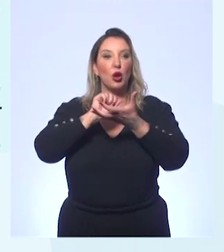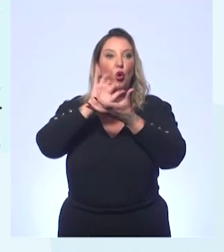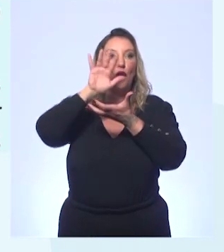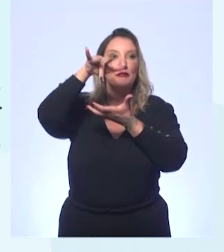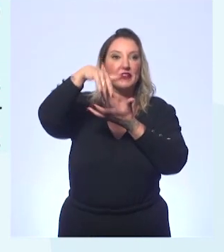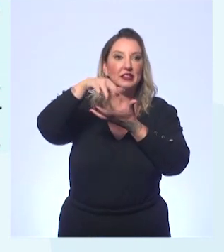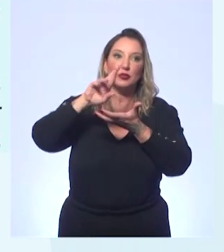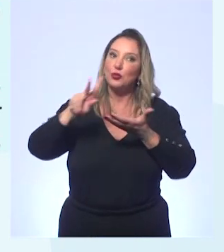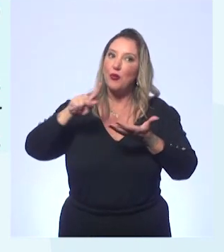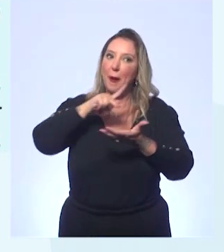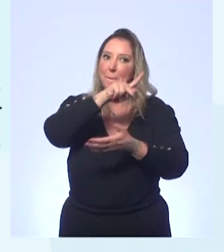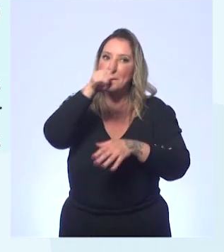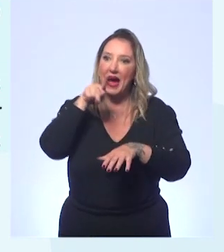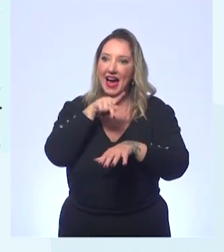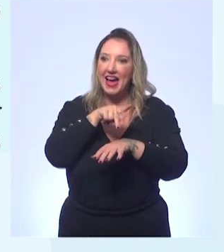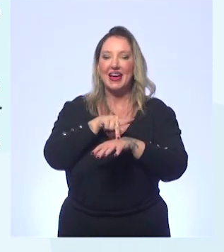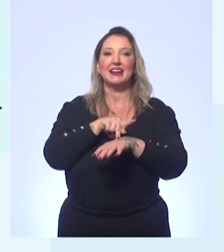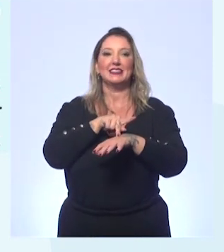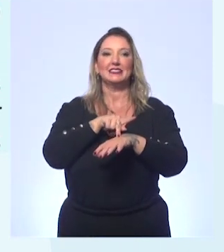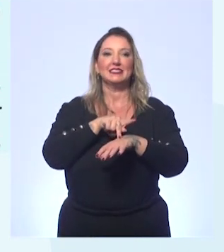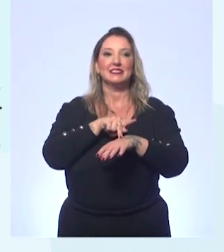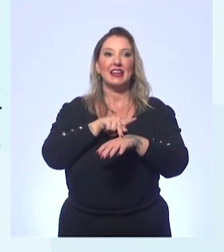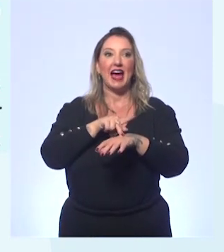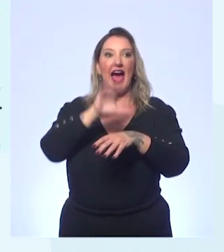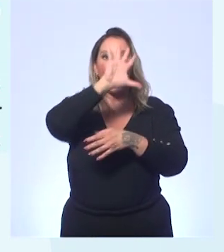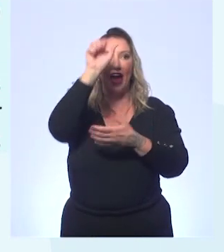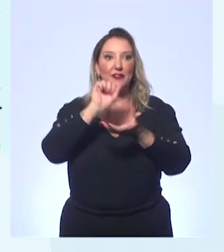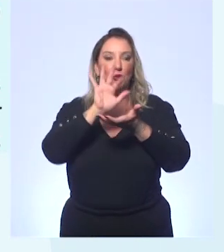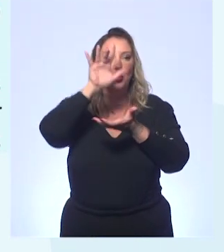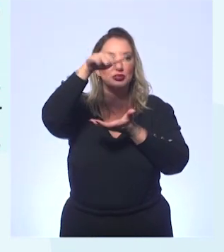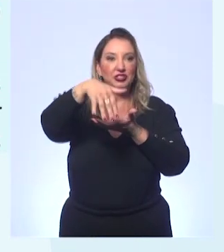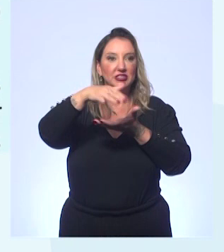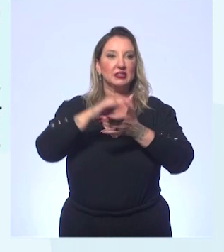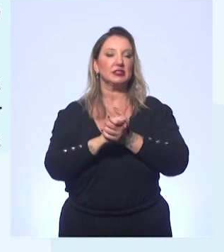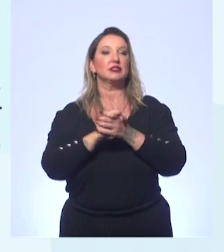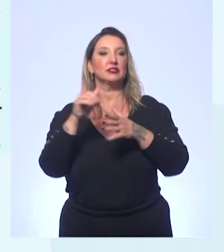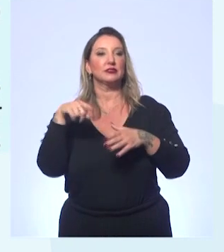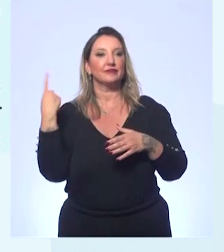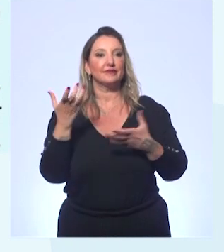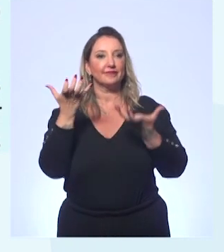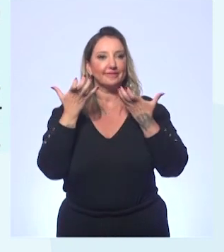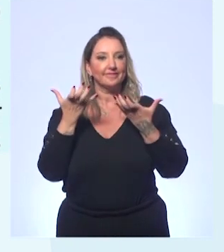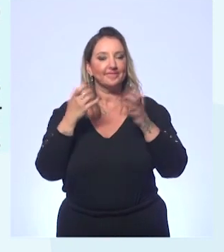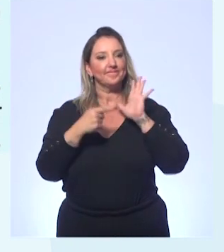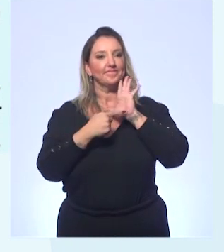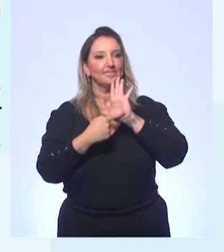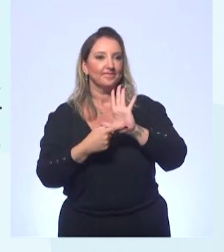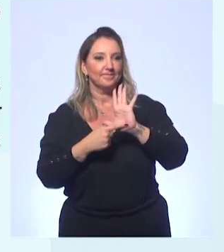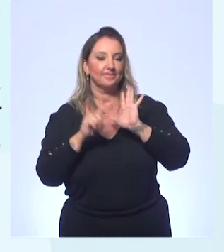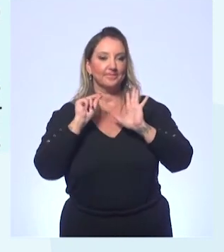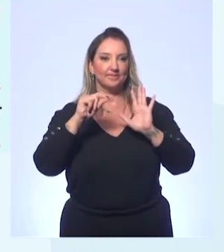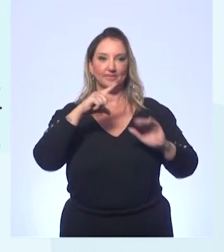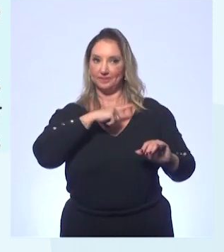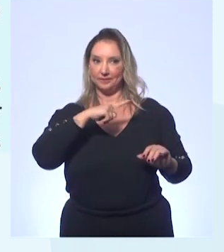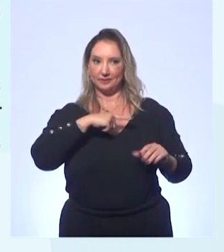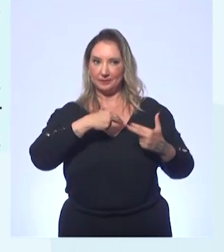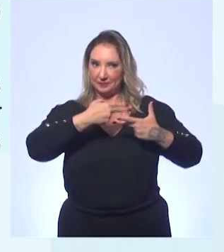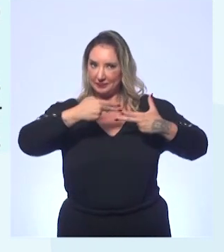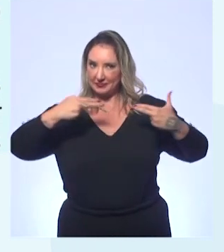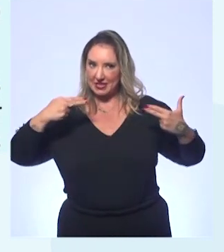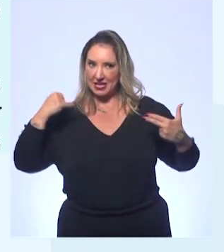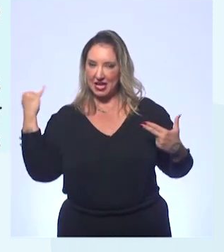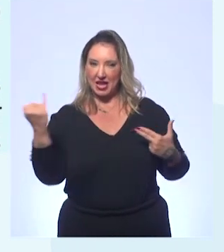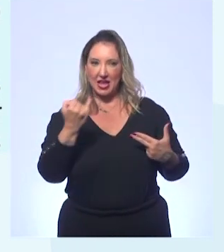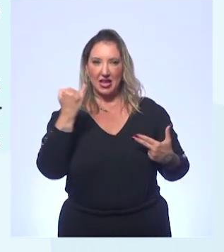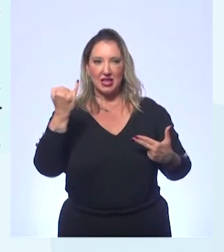gente, não é um país, a África é um continente. Também nós quisemos apontar que existiram grandes